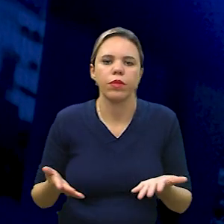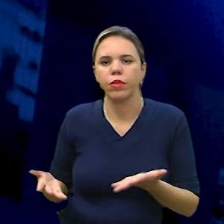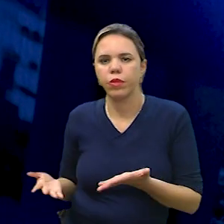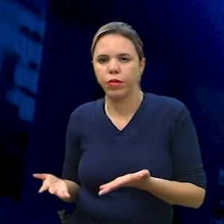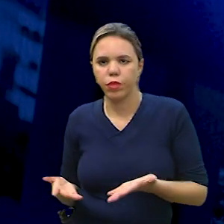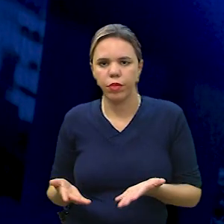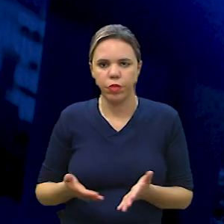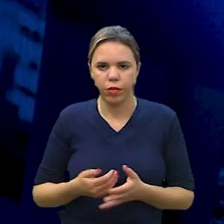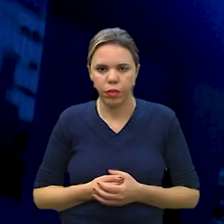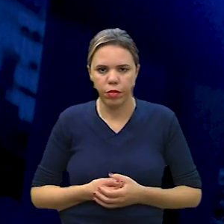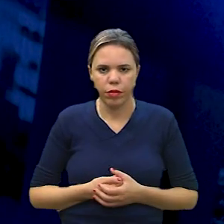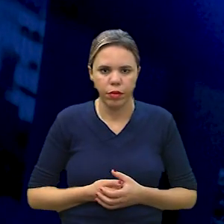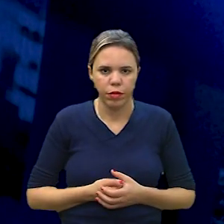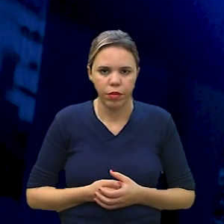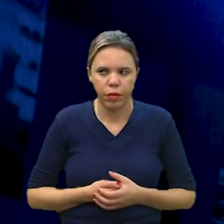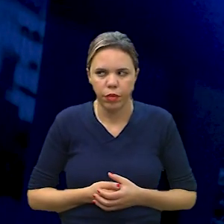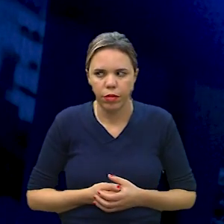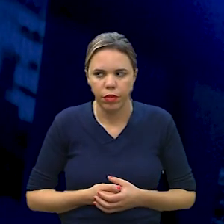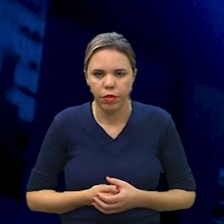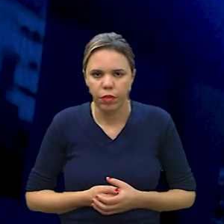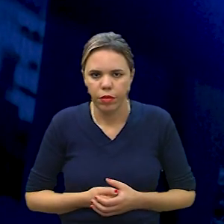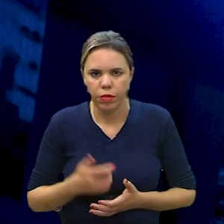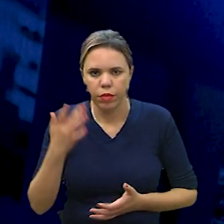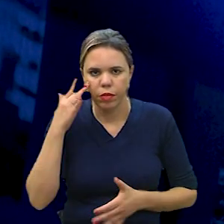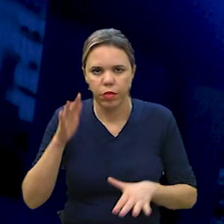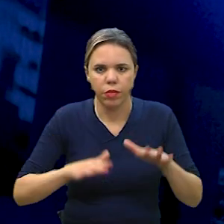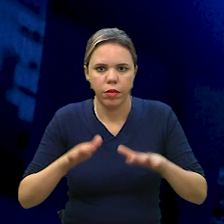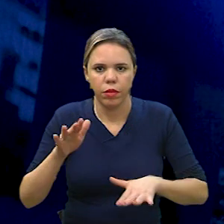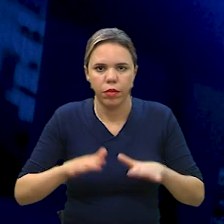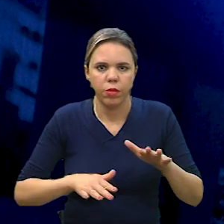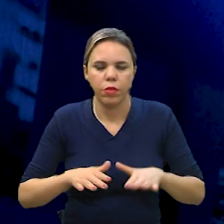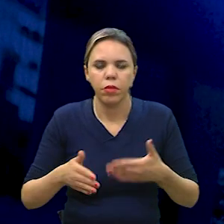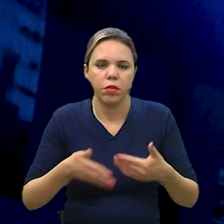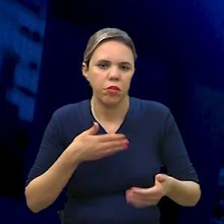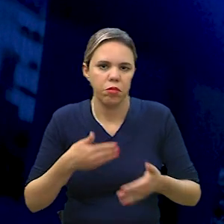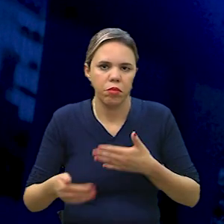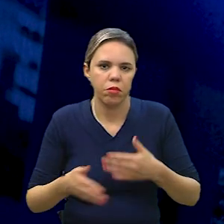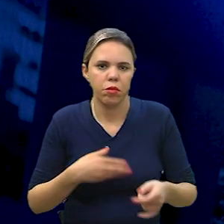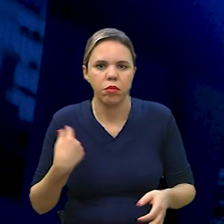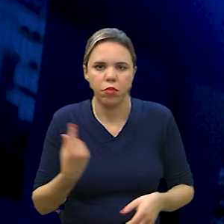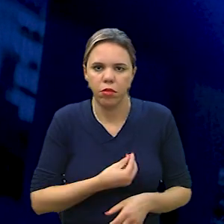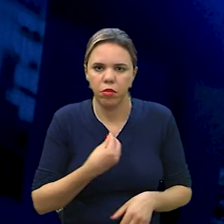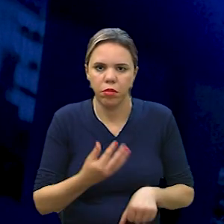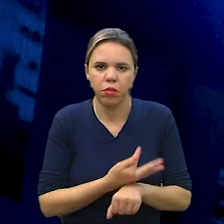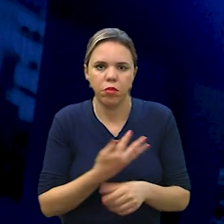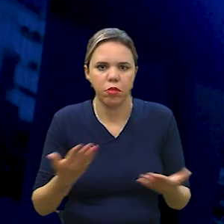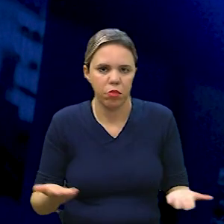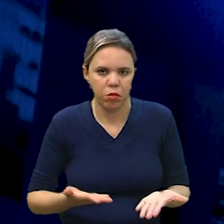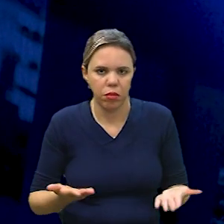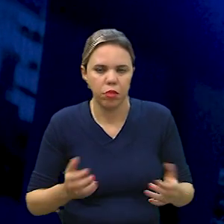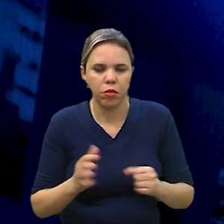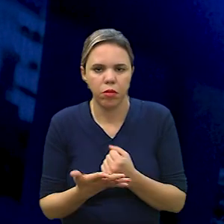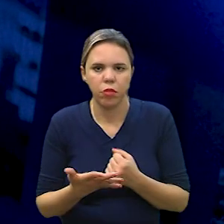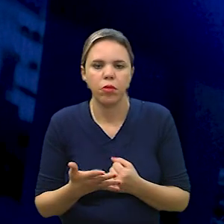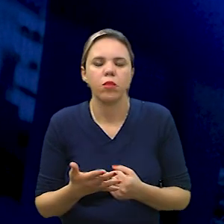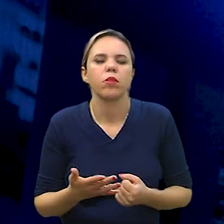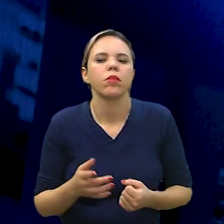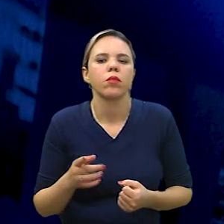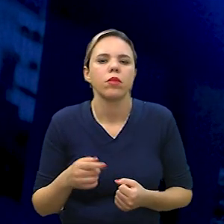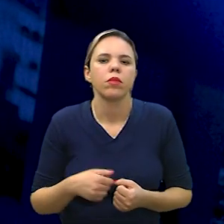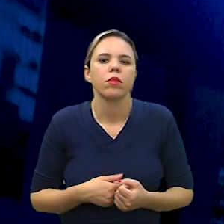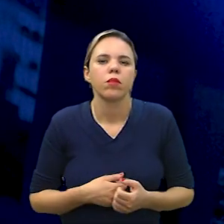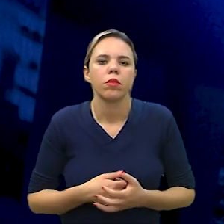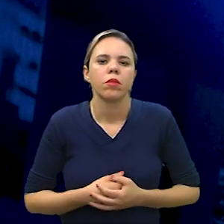nesse contexto? Eu acho que independente do contexto que a gente vive hoje de pandemia, que é